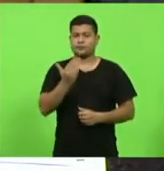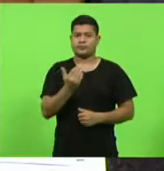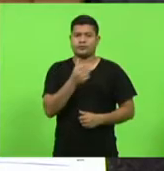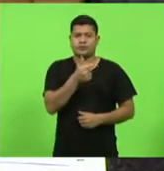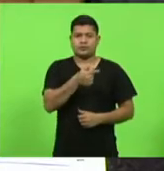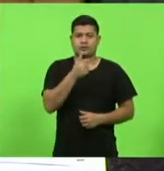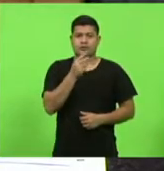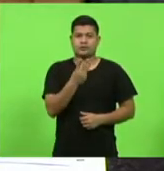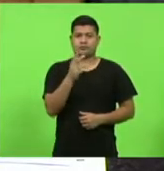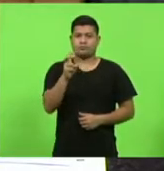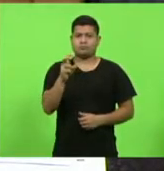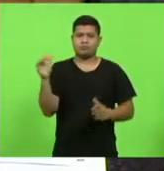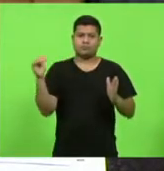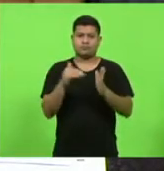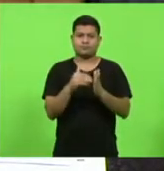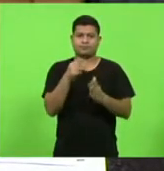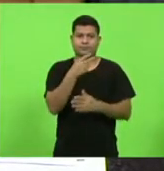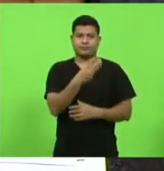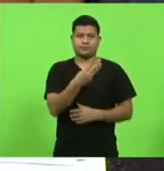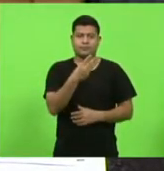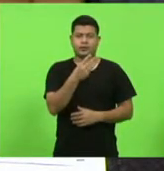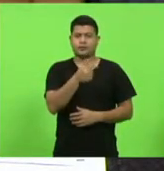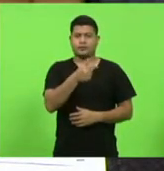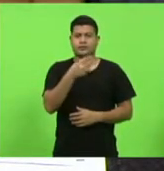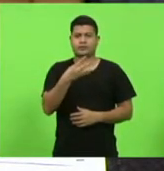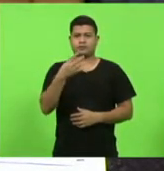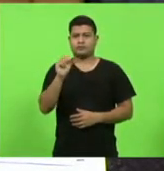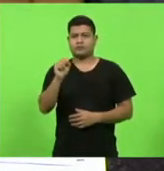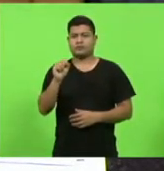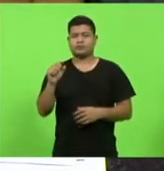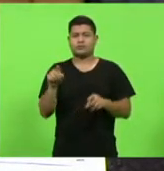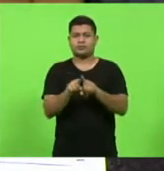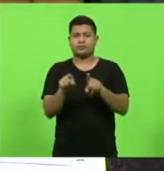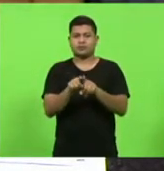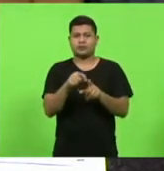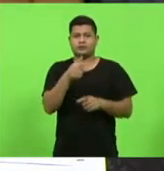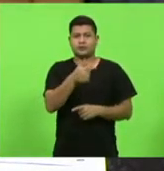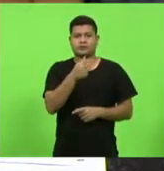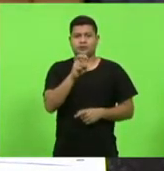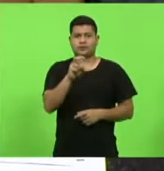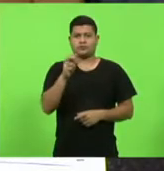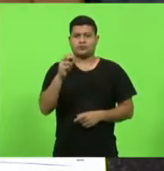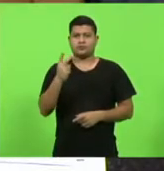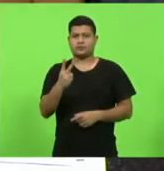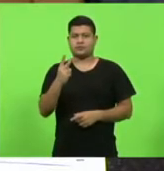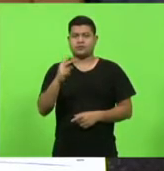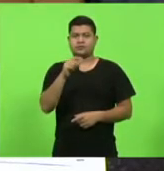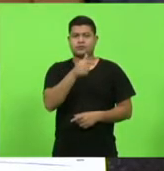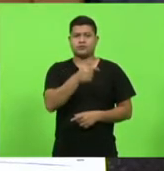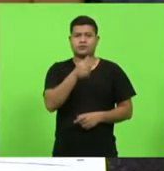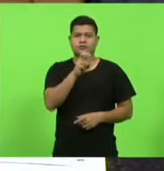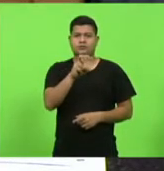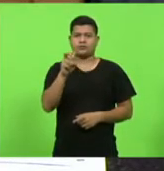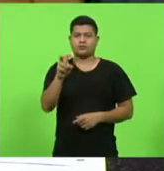735 a 748, 752, 755,